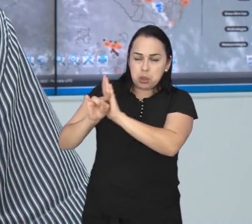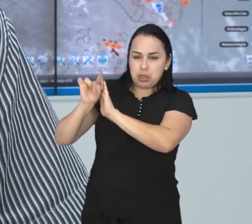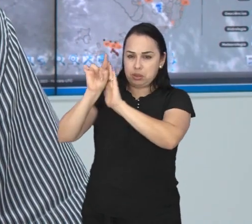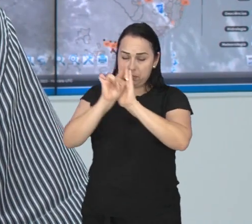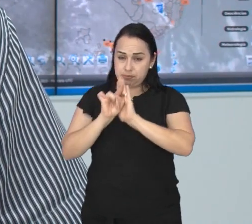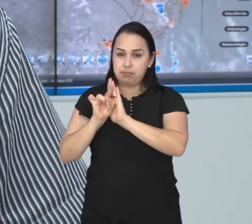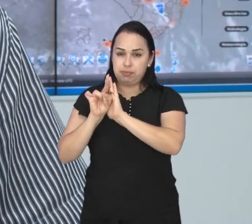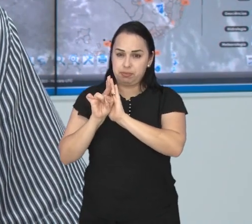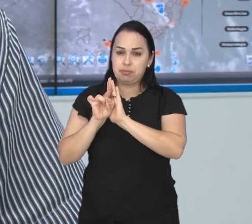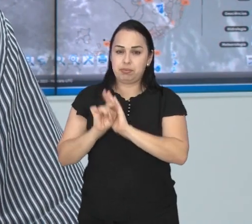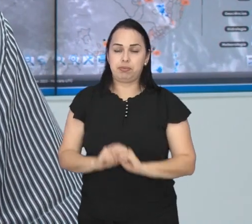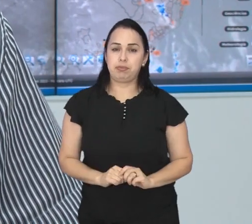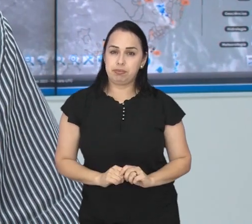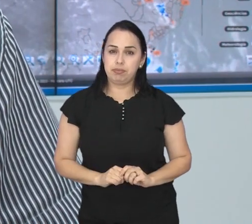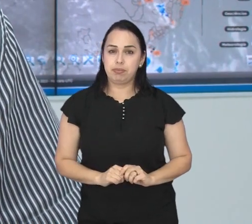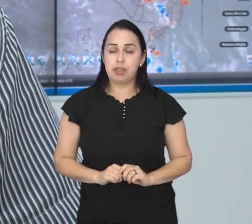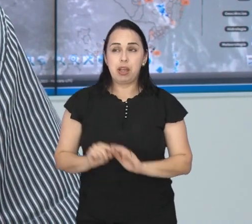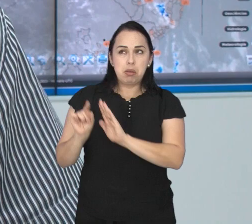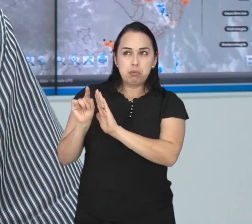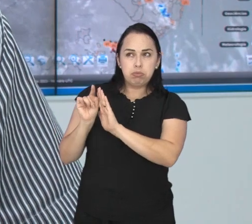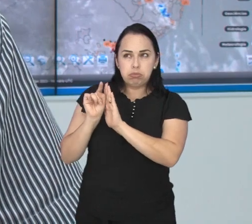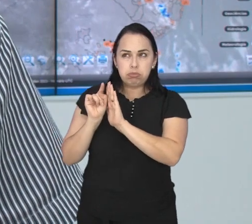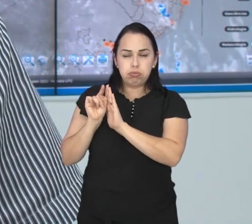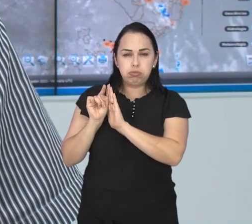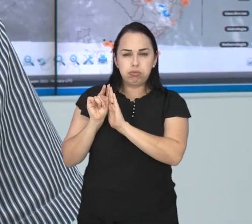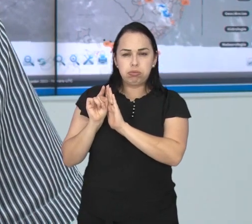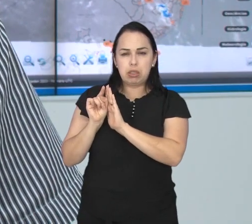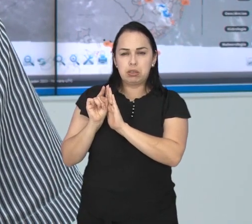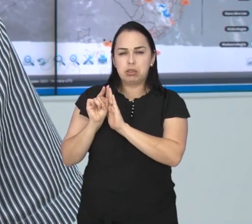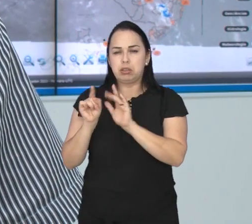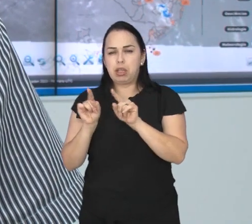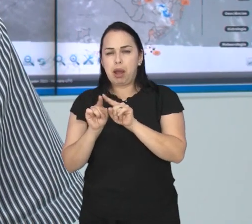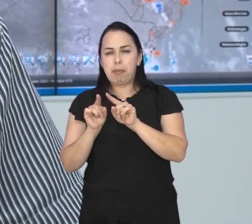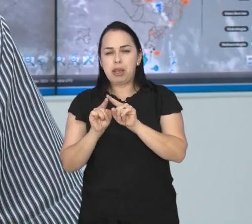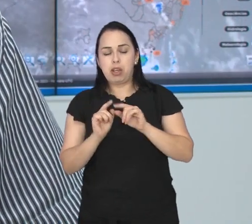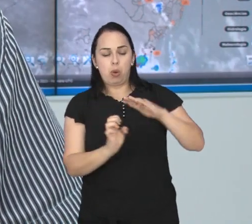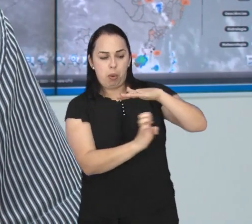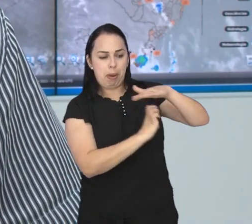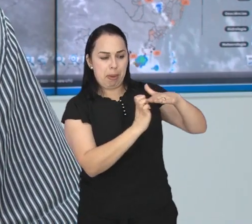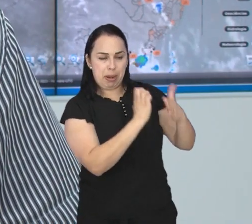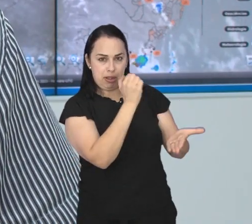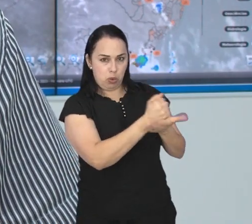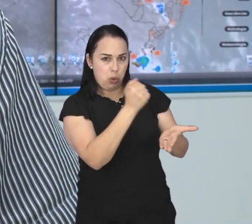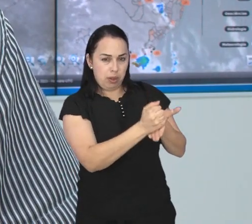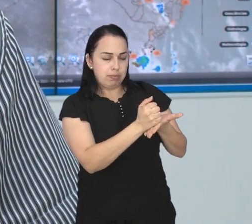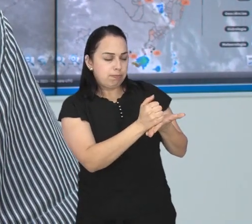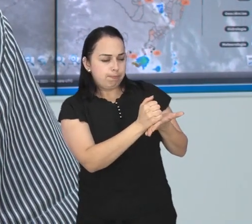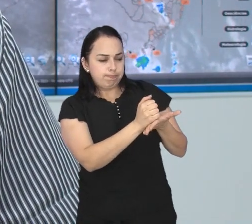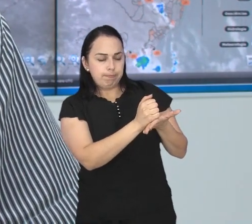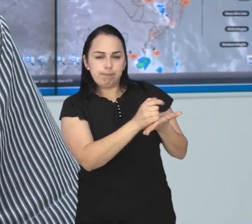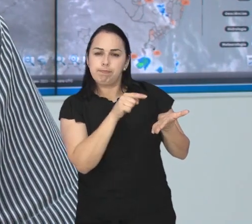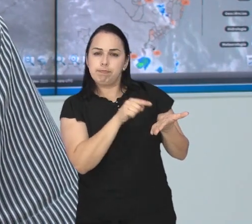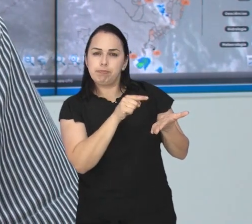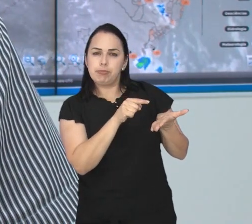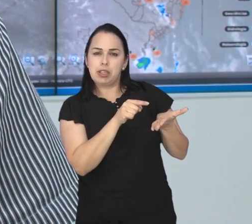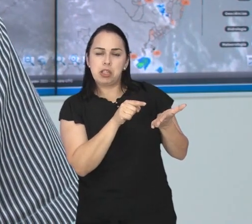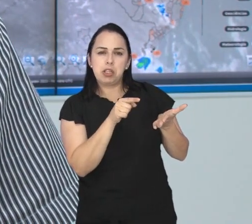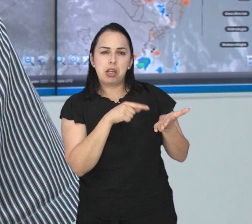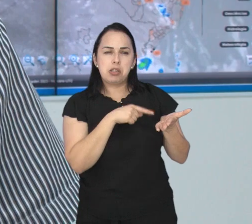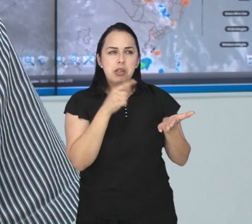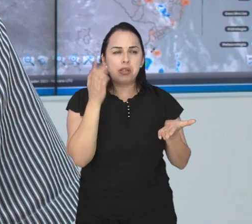através do IPPlan, né, foi feita a contratação de uma empresa privada, onde